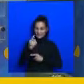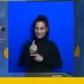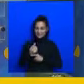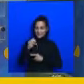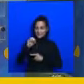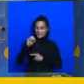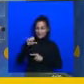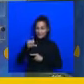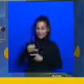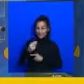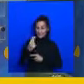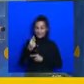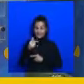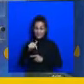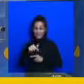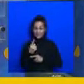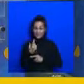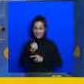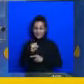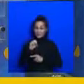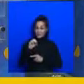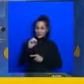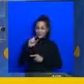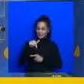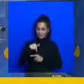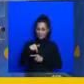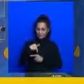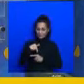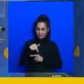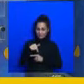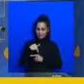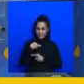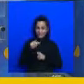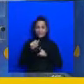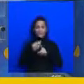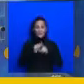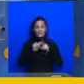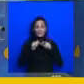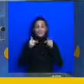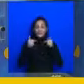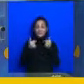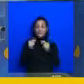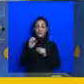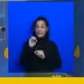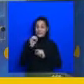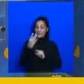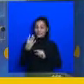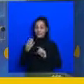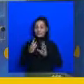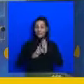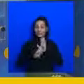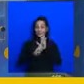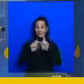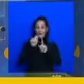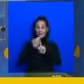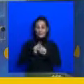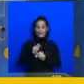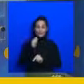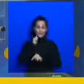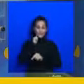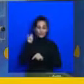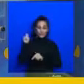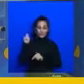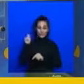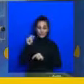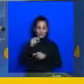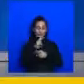01, 09, 27, 18 e 07. A dezena do mês da sorte 04, correspondente ao mês de